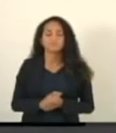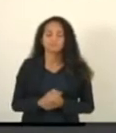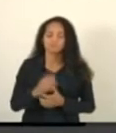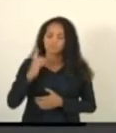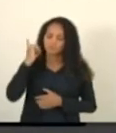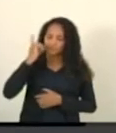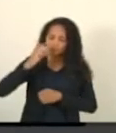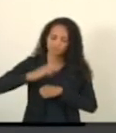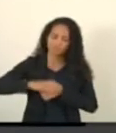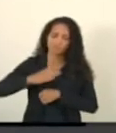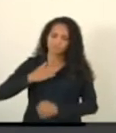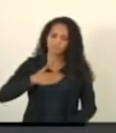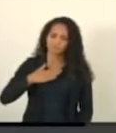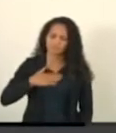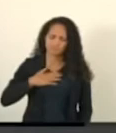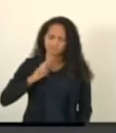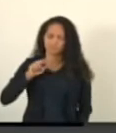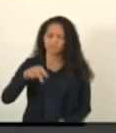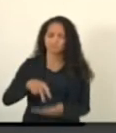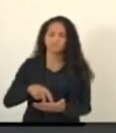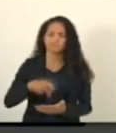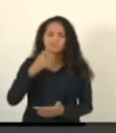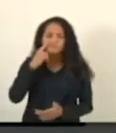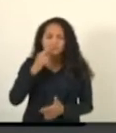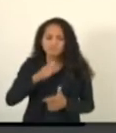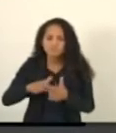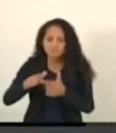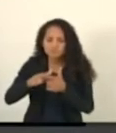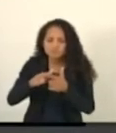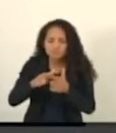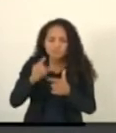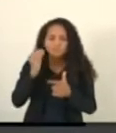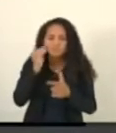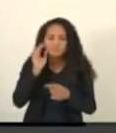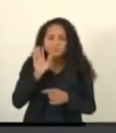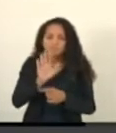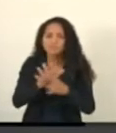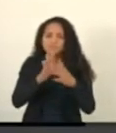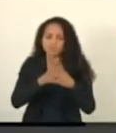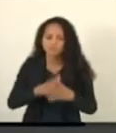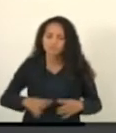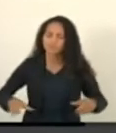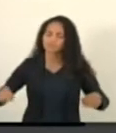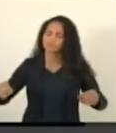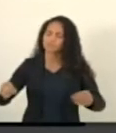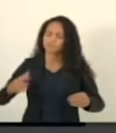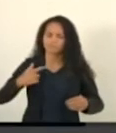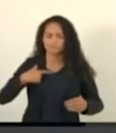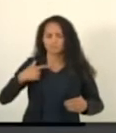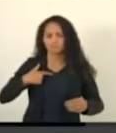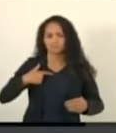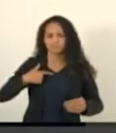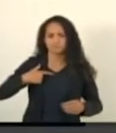ele vai e resolve. E eu não estou fazendo mais do que é minha obrigação. É por isso que nós temos avançado